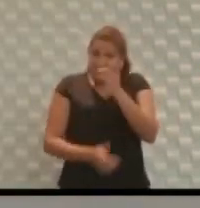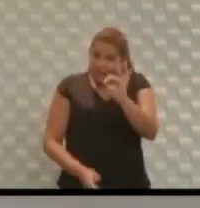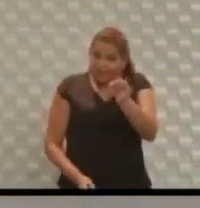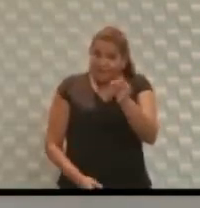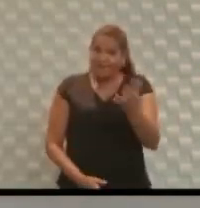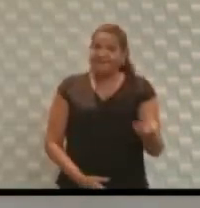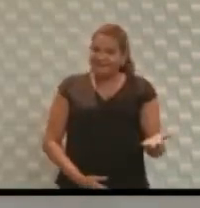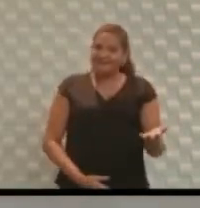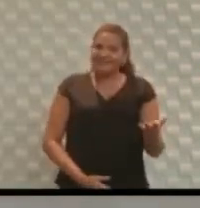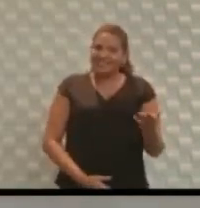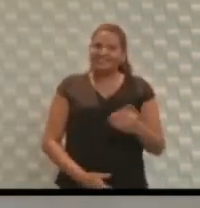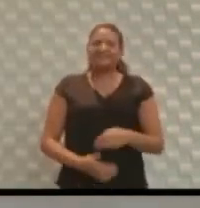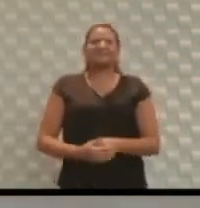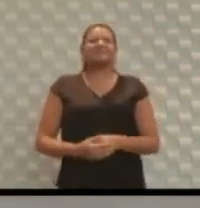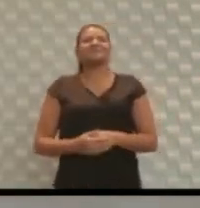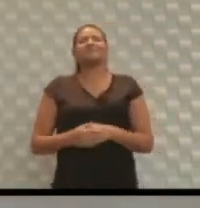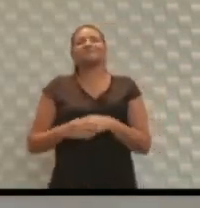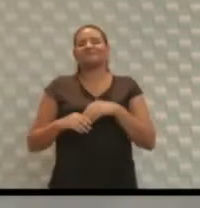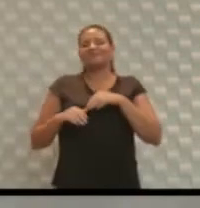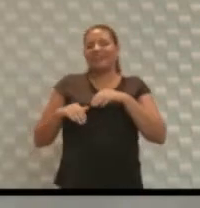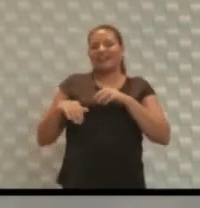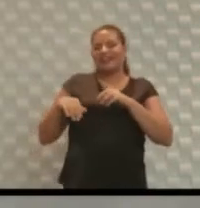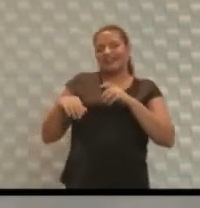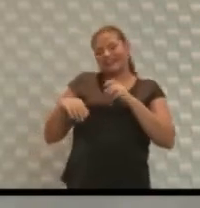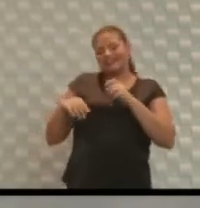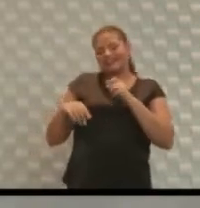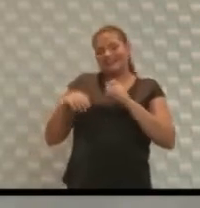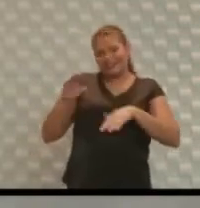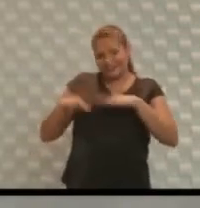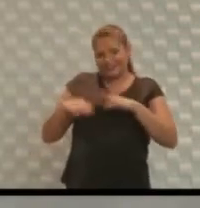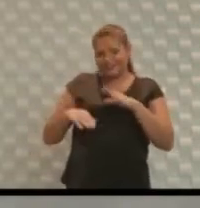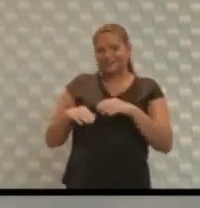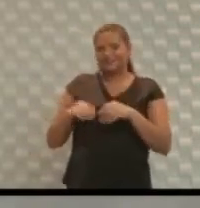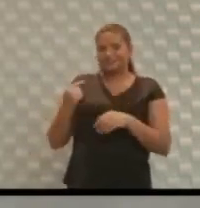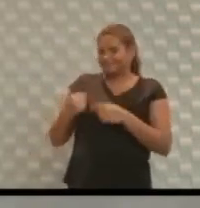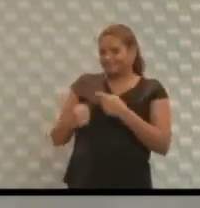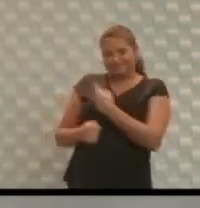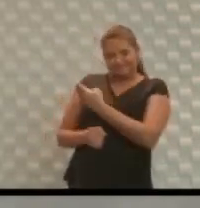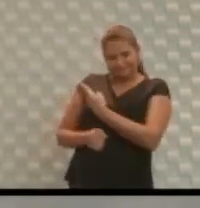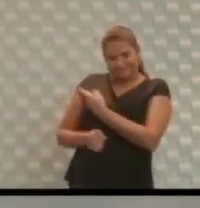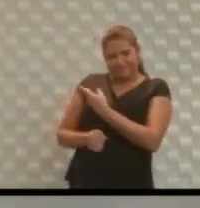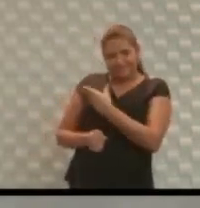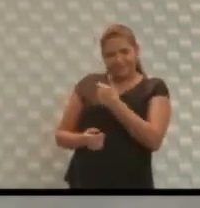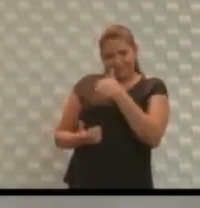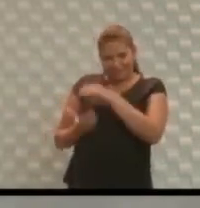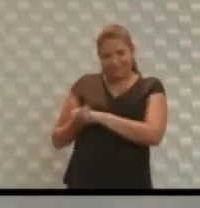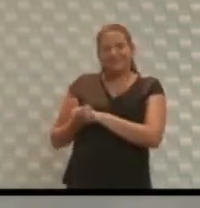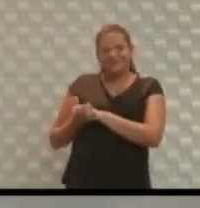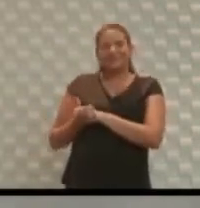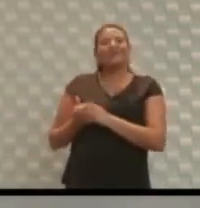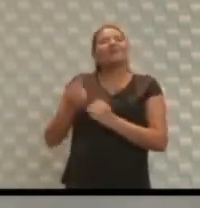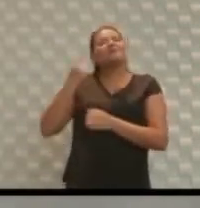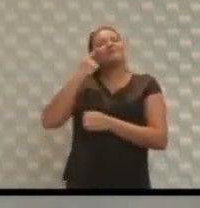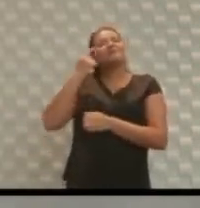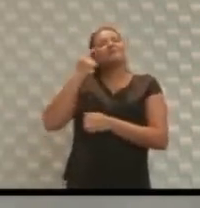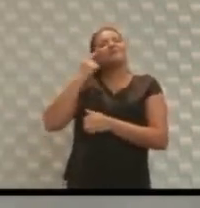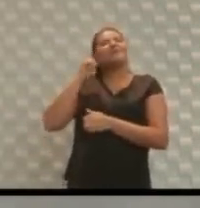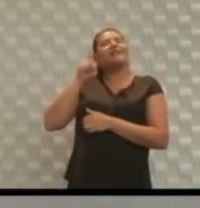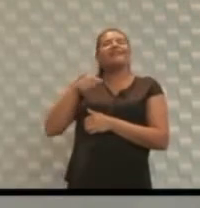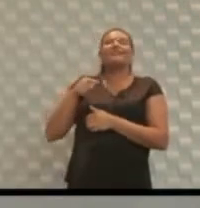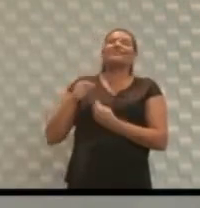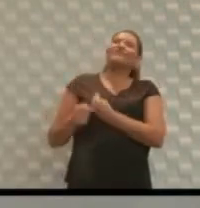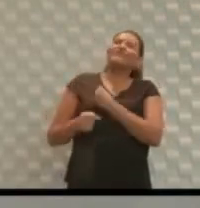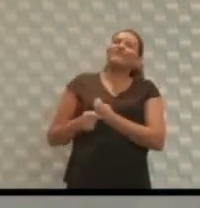e Lamartine, nós damos testemunhos. Às vezes eu penso assim, acho que os outros pensam que a gente está mentindo, porque é tão bom que a gente